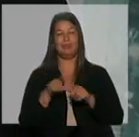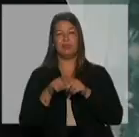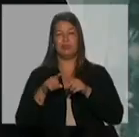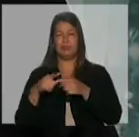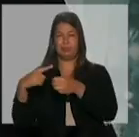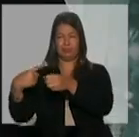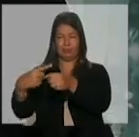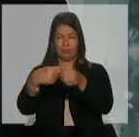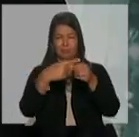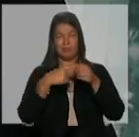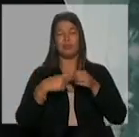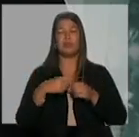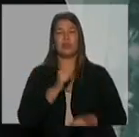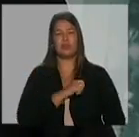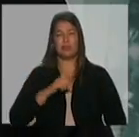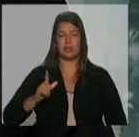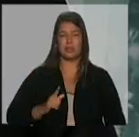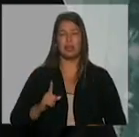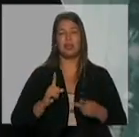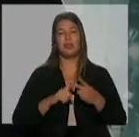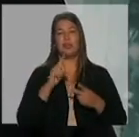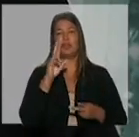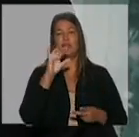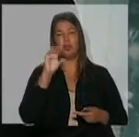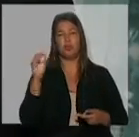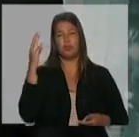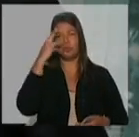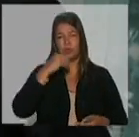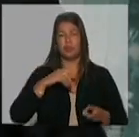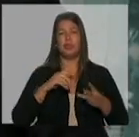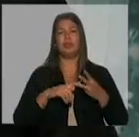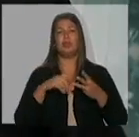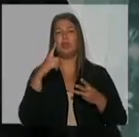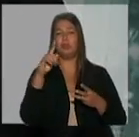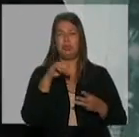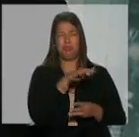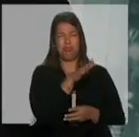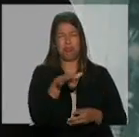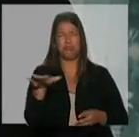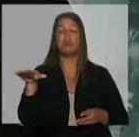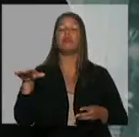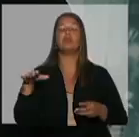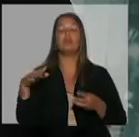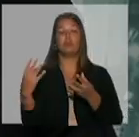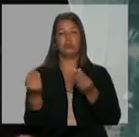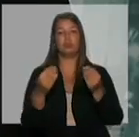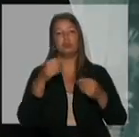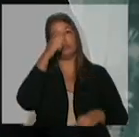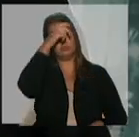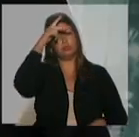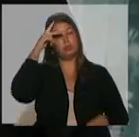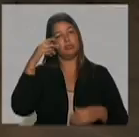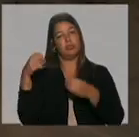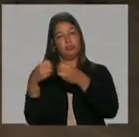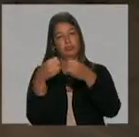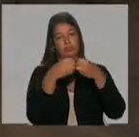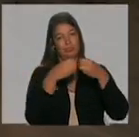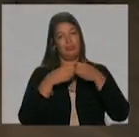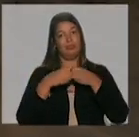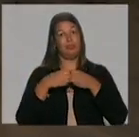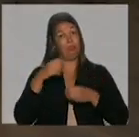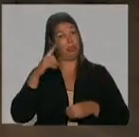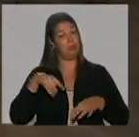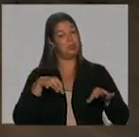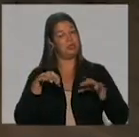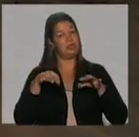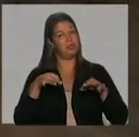vizinhos, como Tanguá, Rio Bonito, São Gonçalo, Cachoeiras, Guapimirim, né? E outros municípios ali. E certamente... Era um projeto